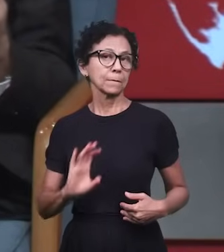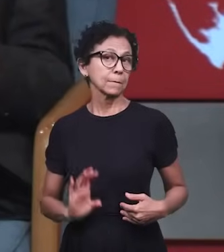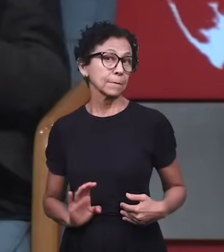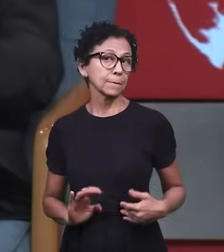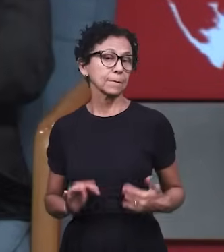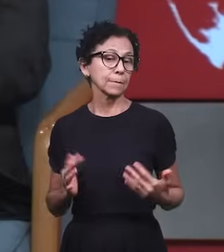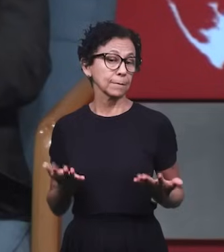Espírito Santo,